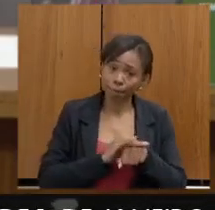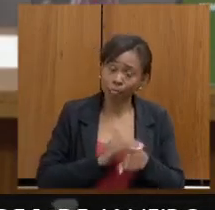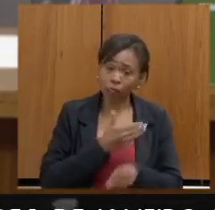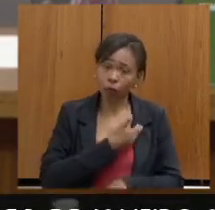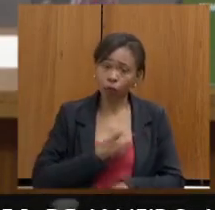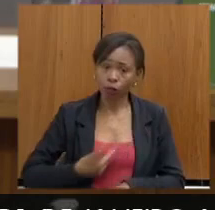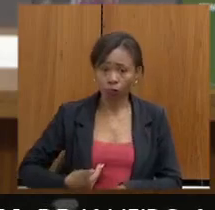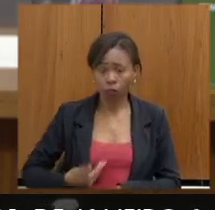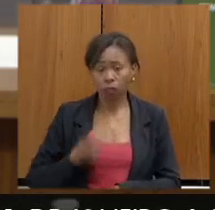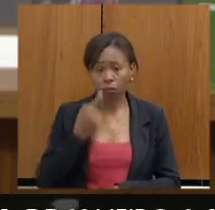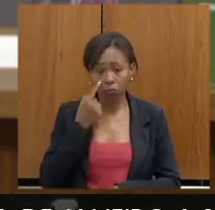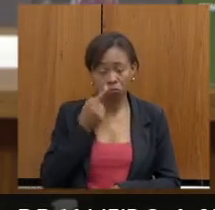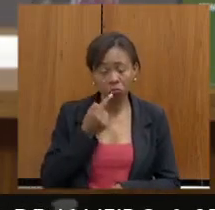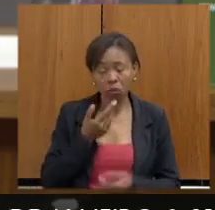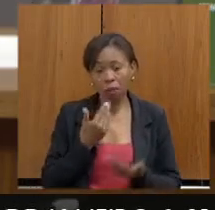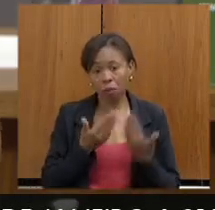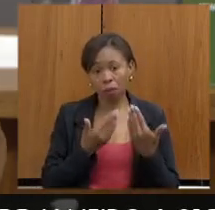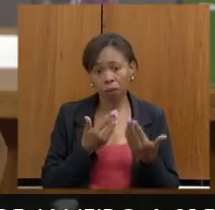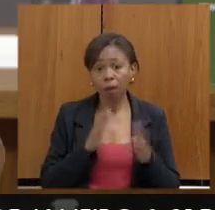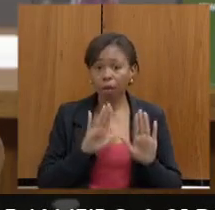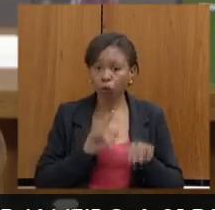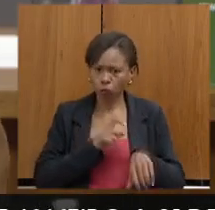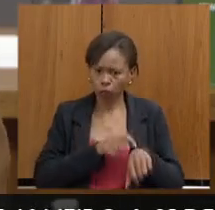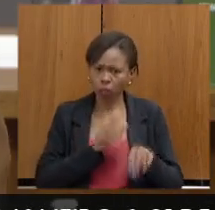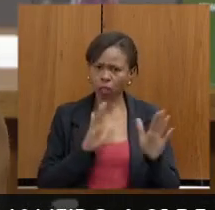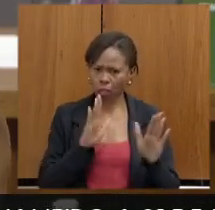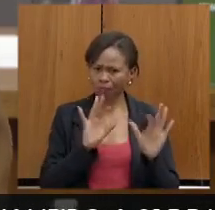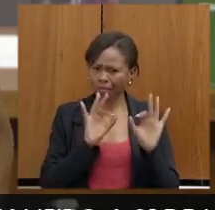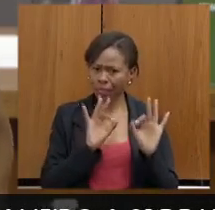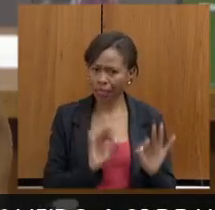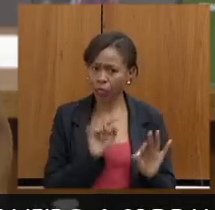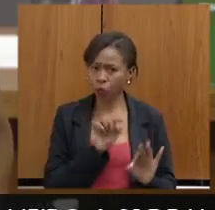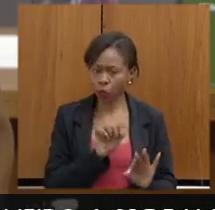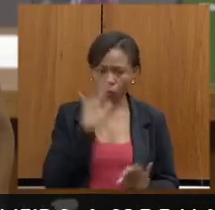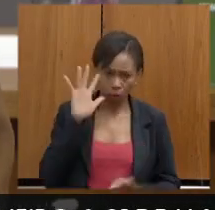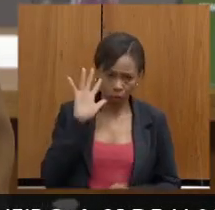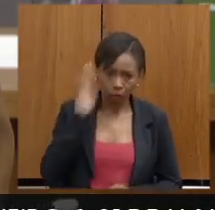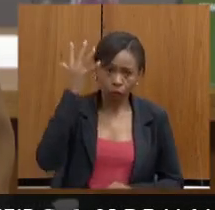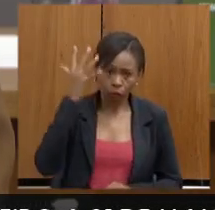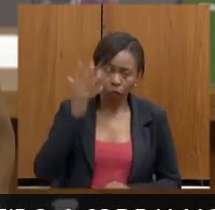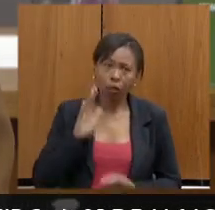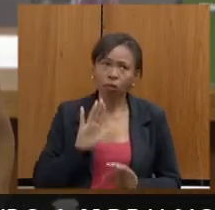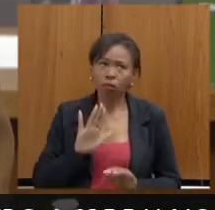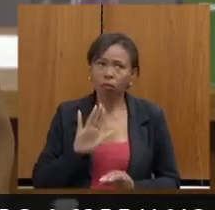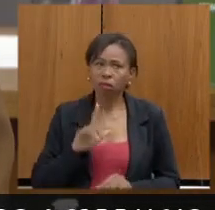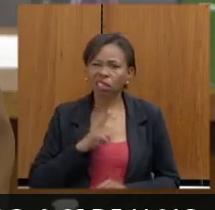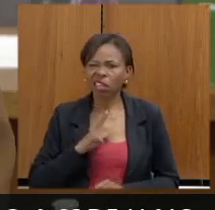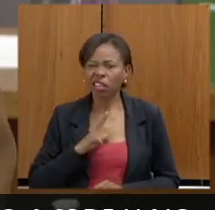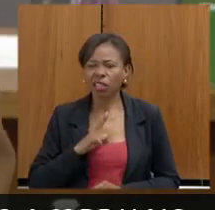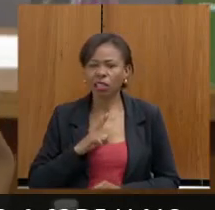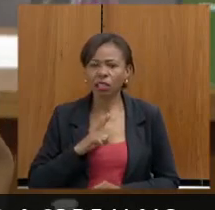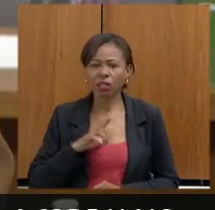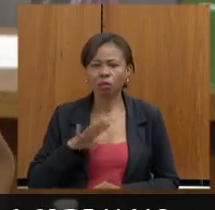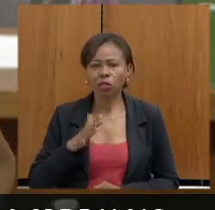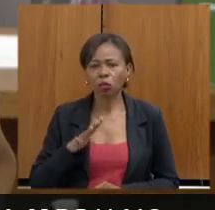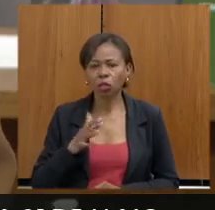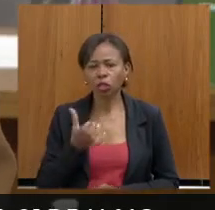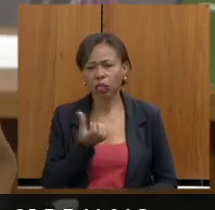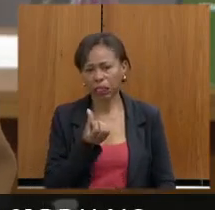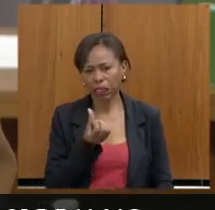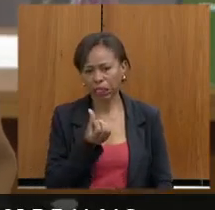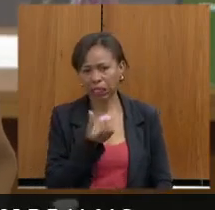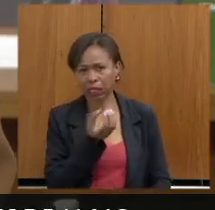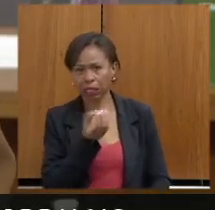com o coveiro né E no momento adequado e vai tomar decisão ainda tem torno de quase 1